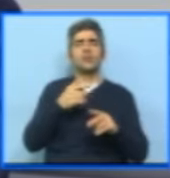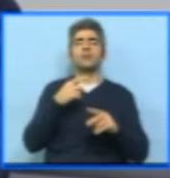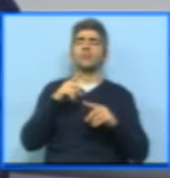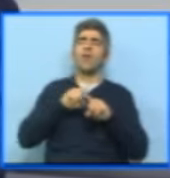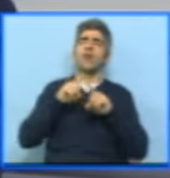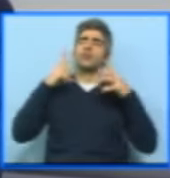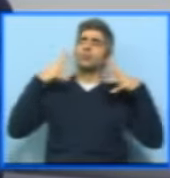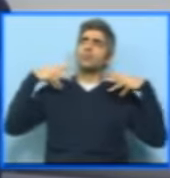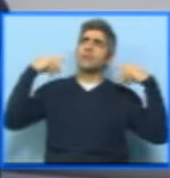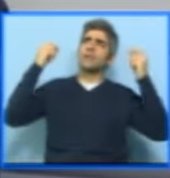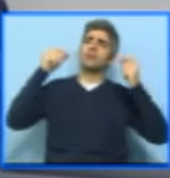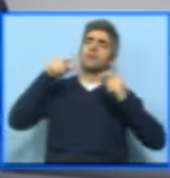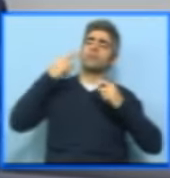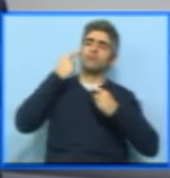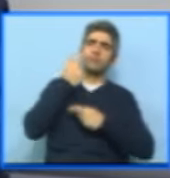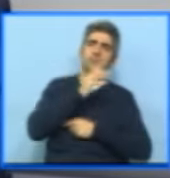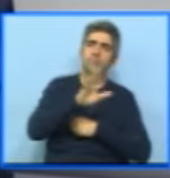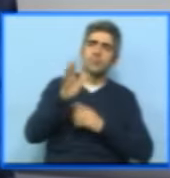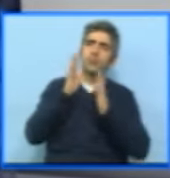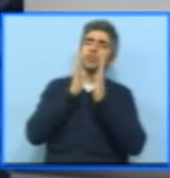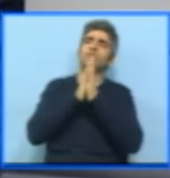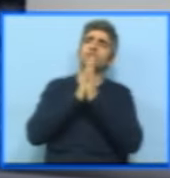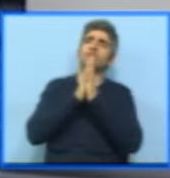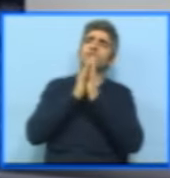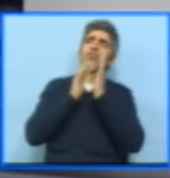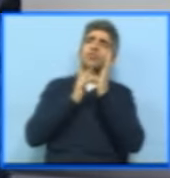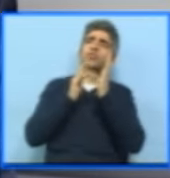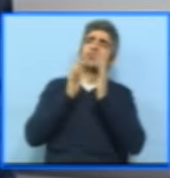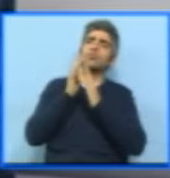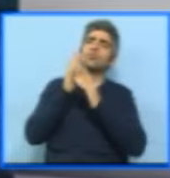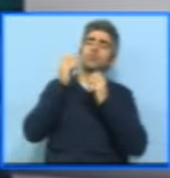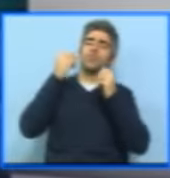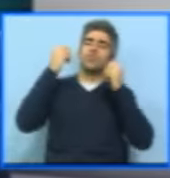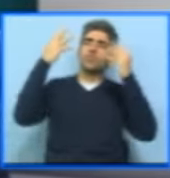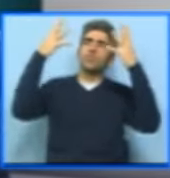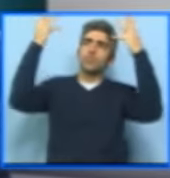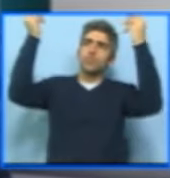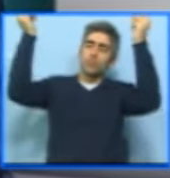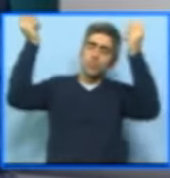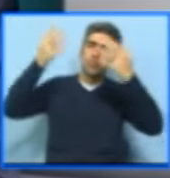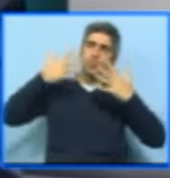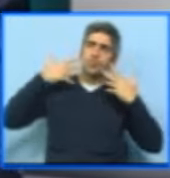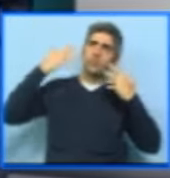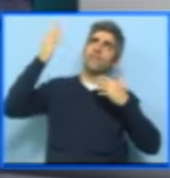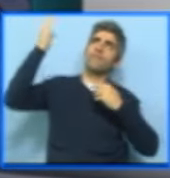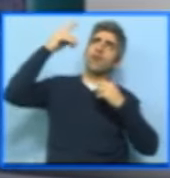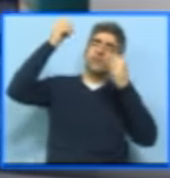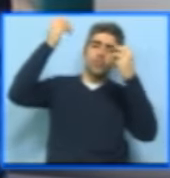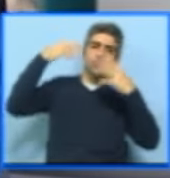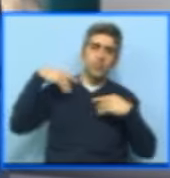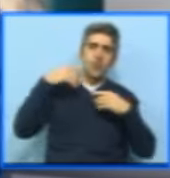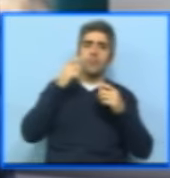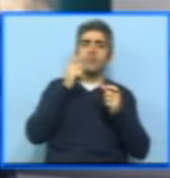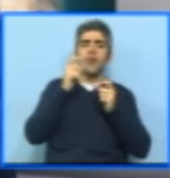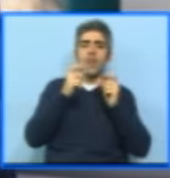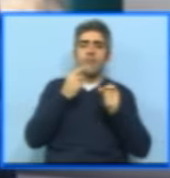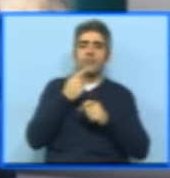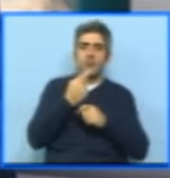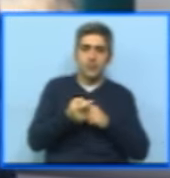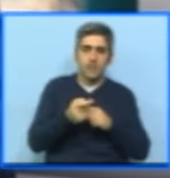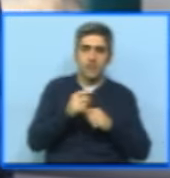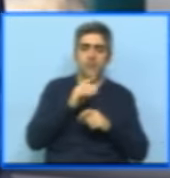que se dá da revelação de Jesus, da luz que desce, da palavra que é dita, o